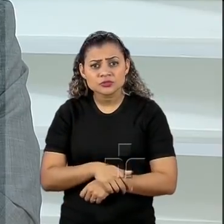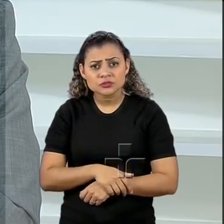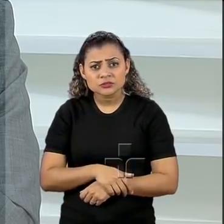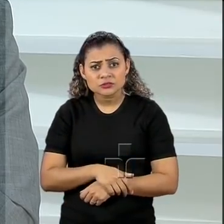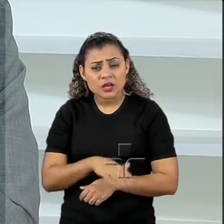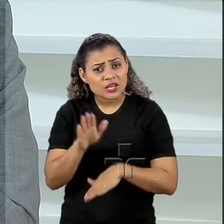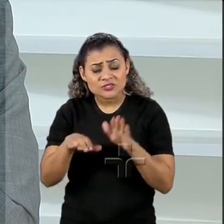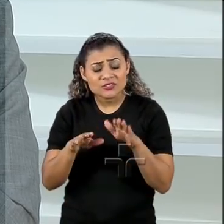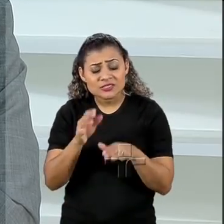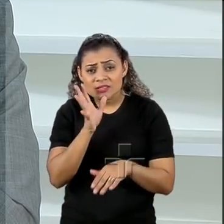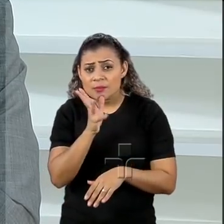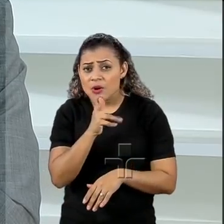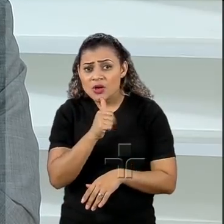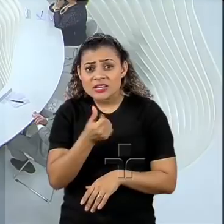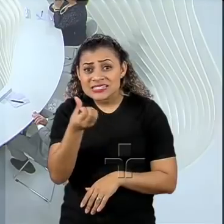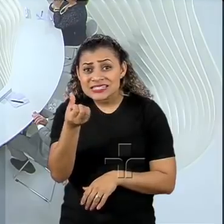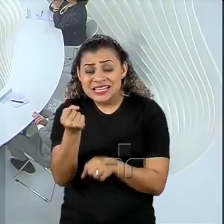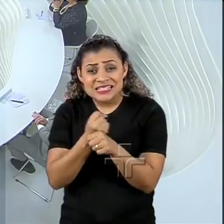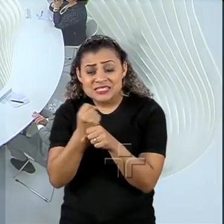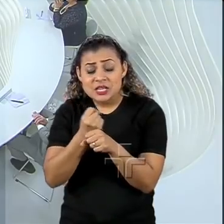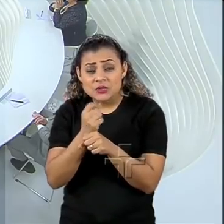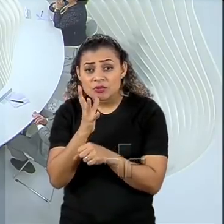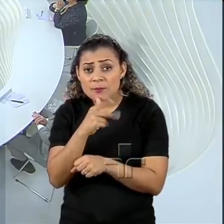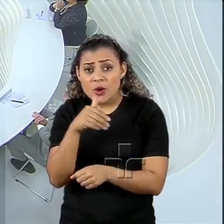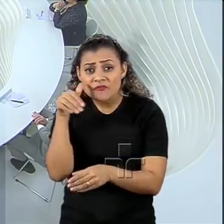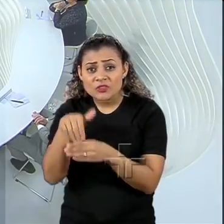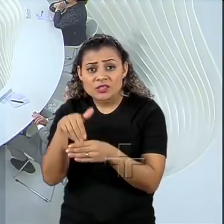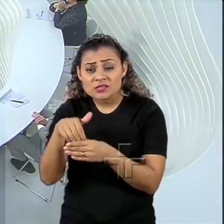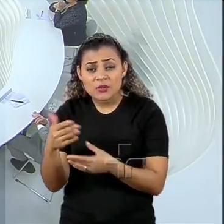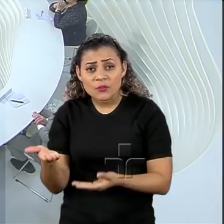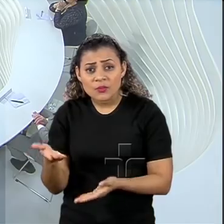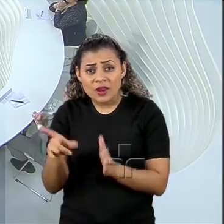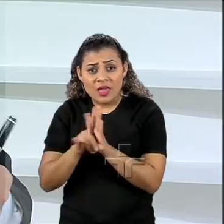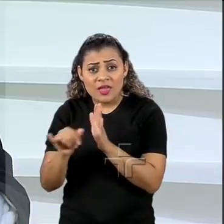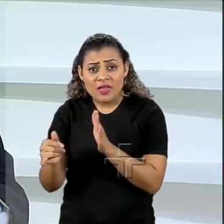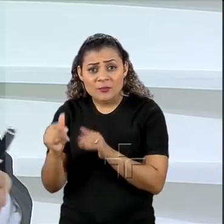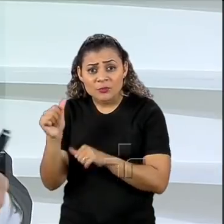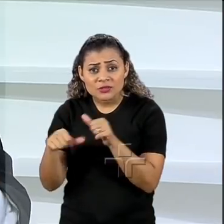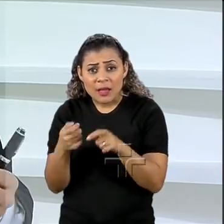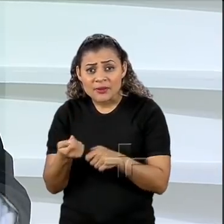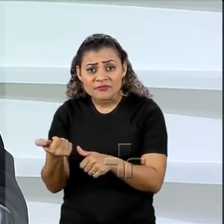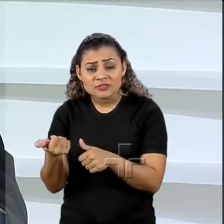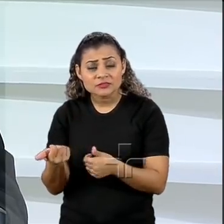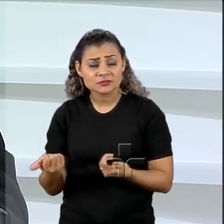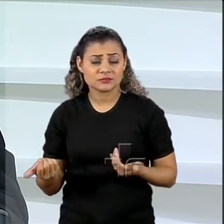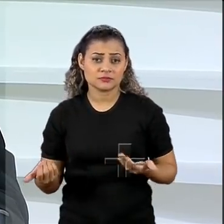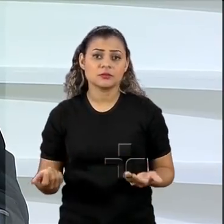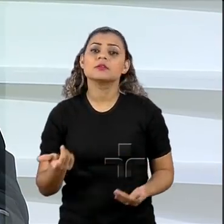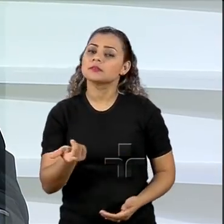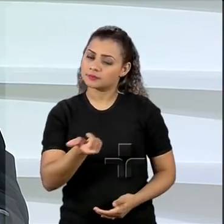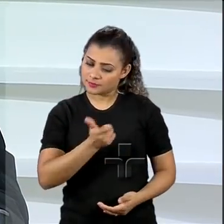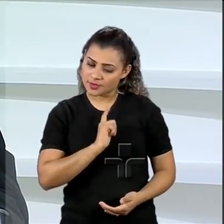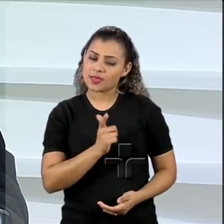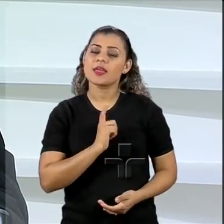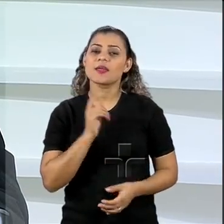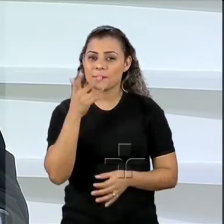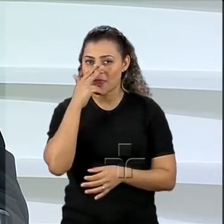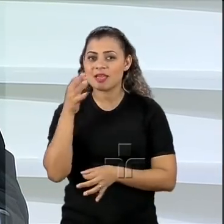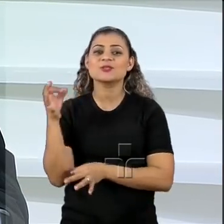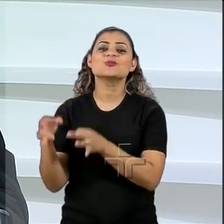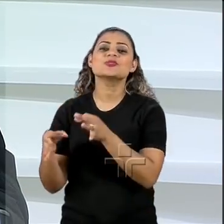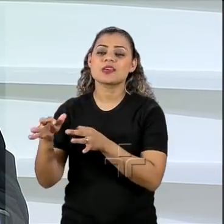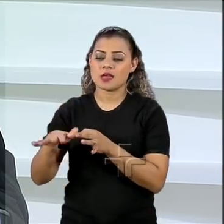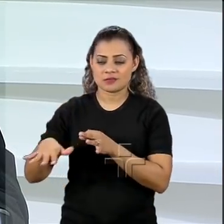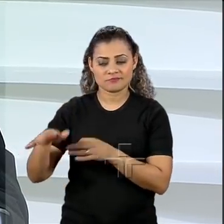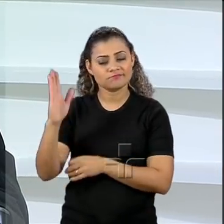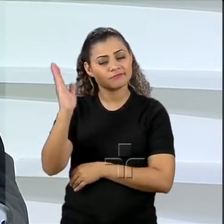mais que isso. As pesquisas já indicam, inclusive, um certo desgaste da imagem do Poder Judiciário brasileiro